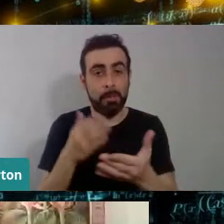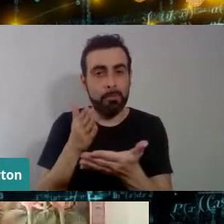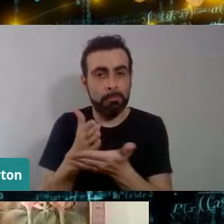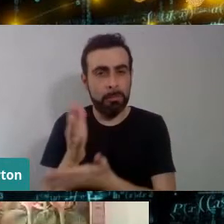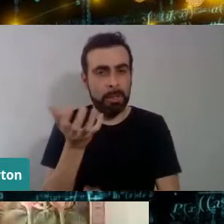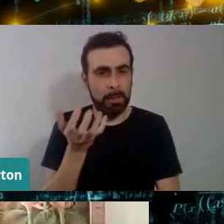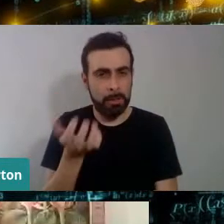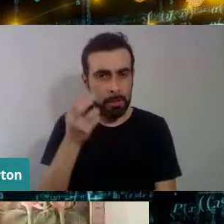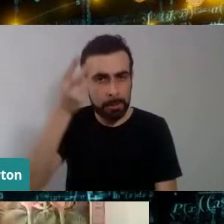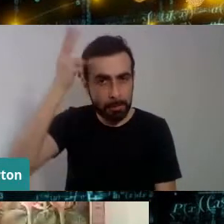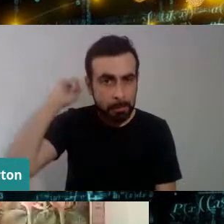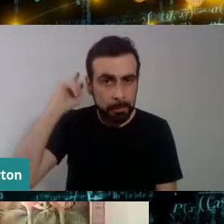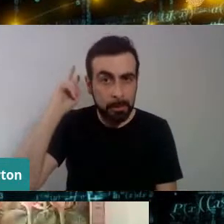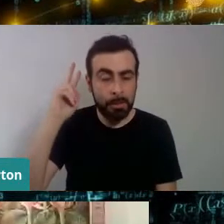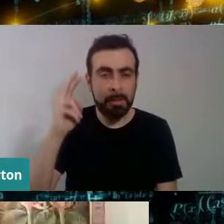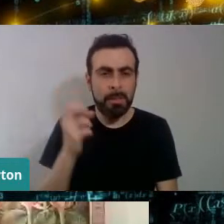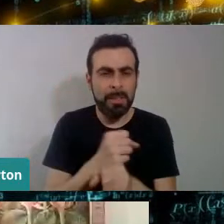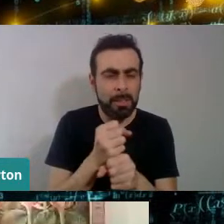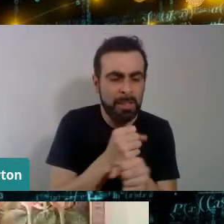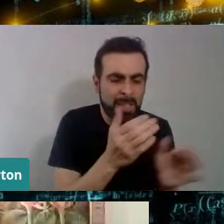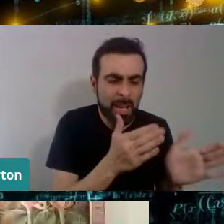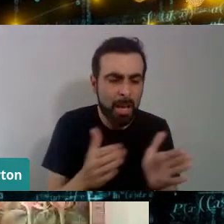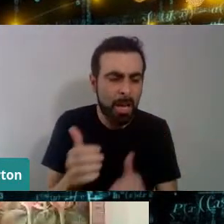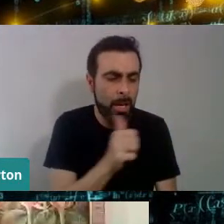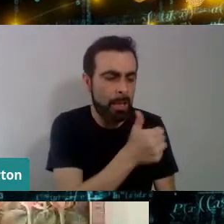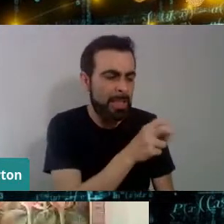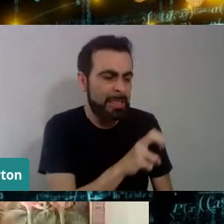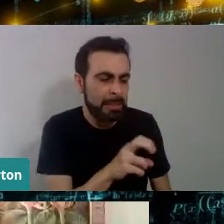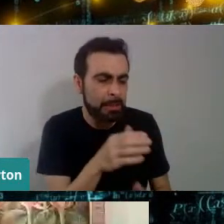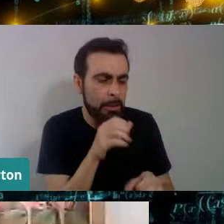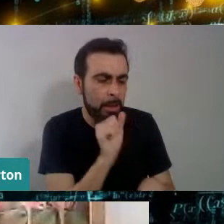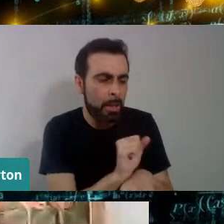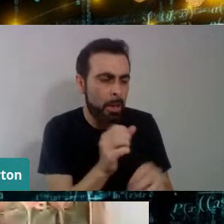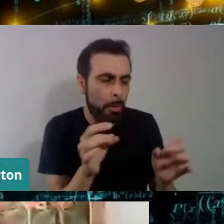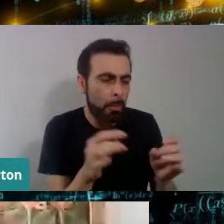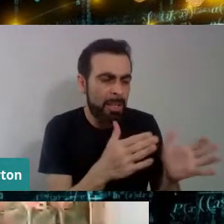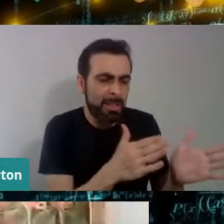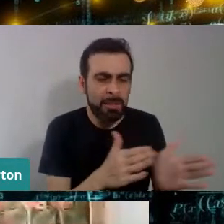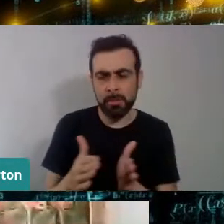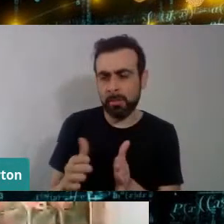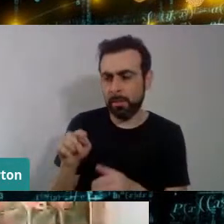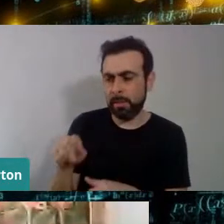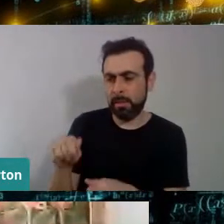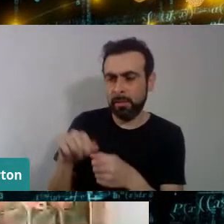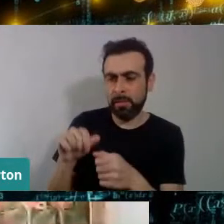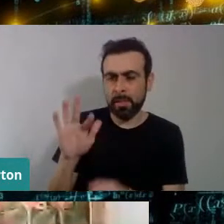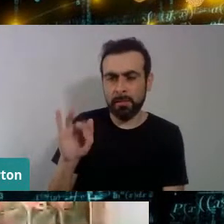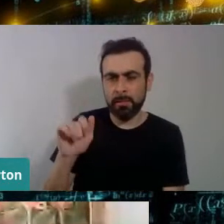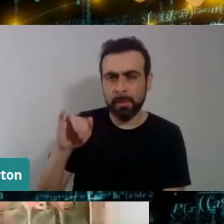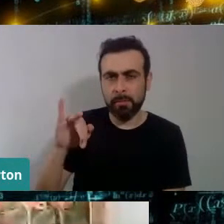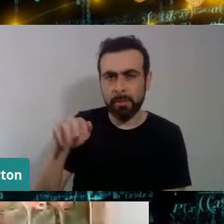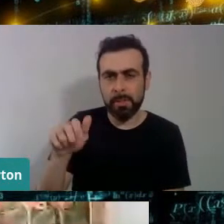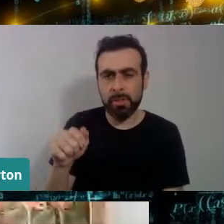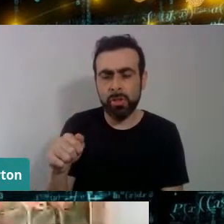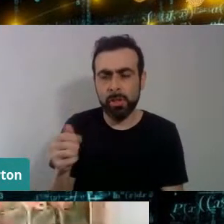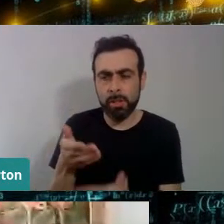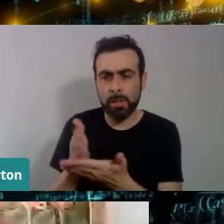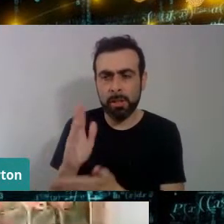Estava 15 anos fora da escola. E vim na Fafija com medo danado, fiz o vestibular, passei lá.